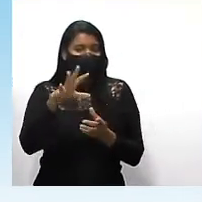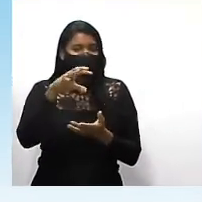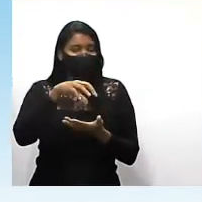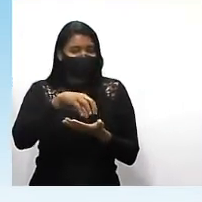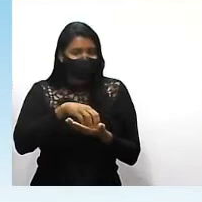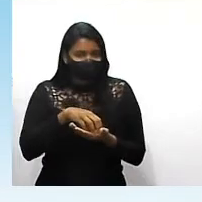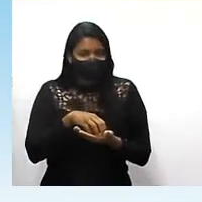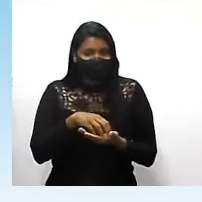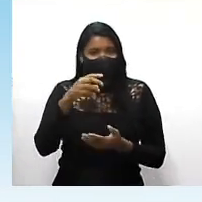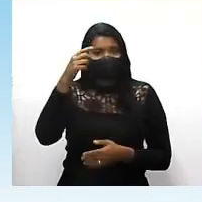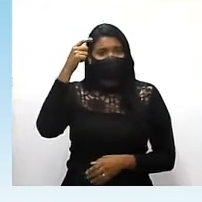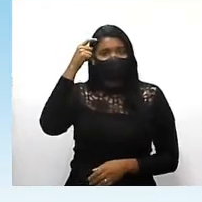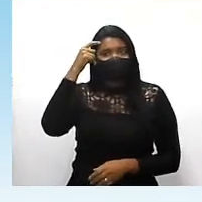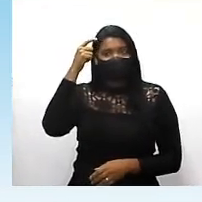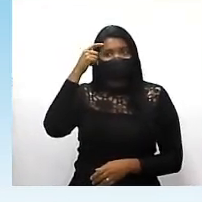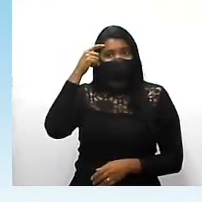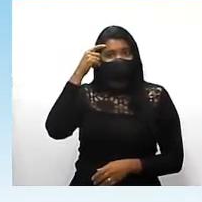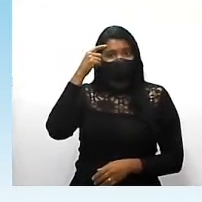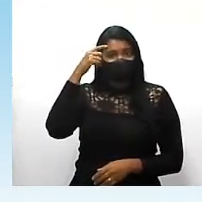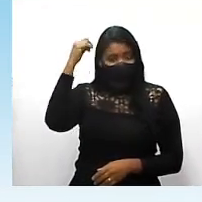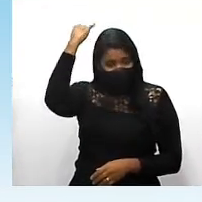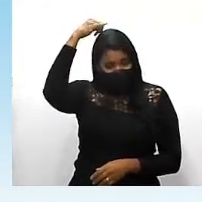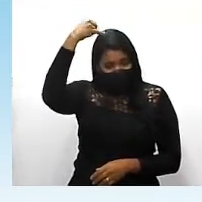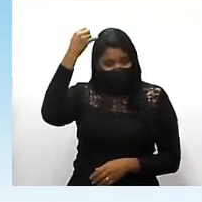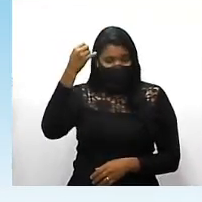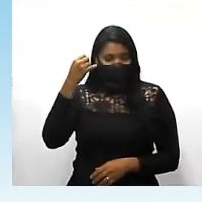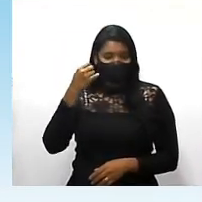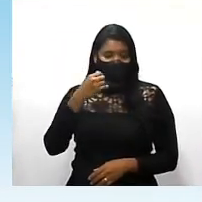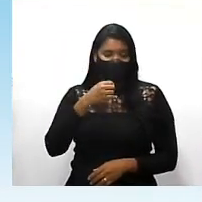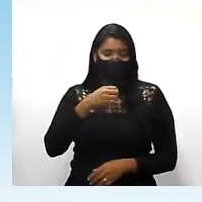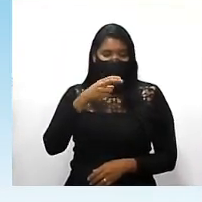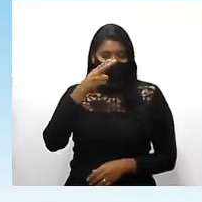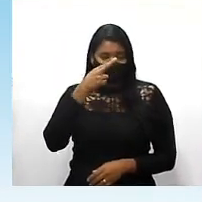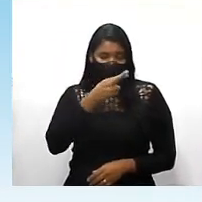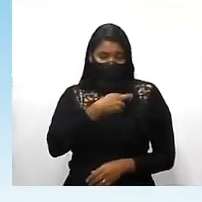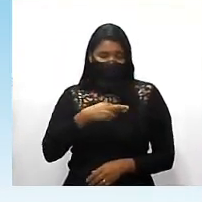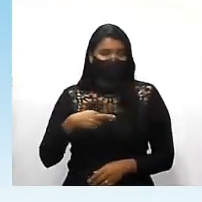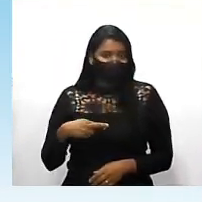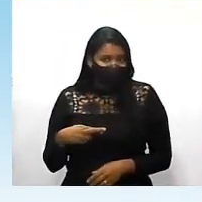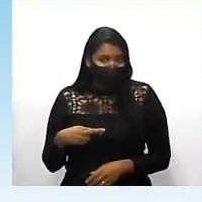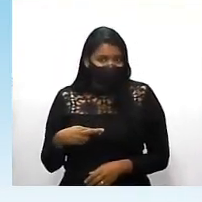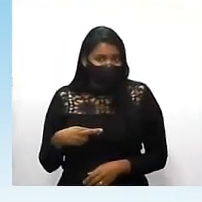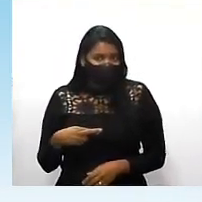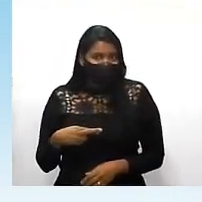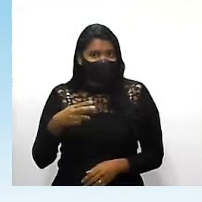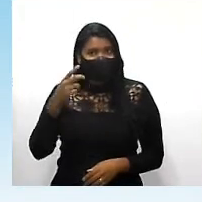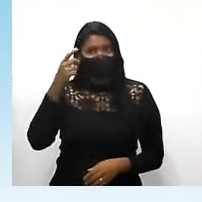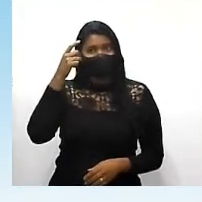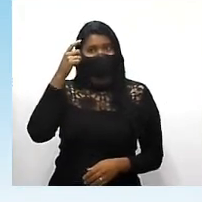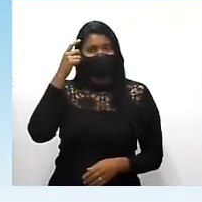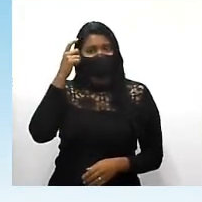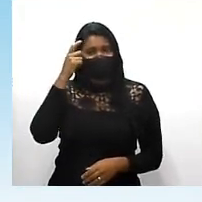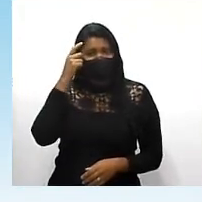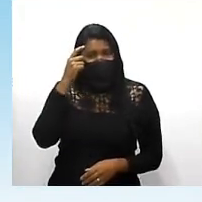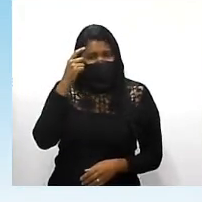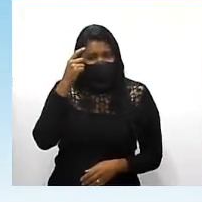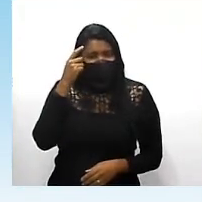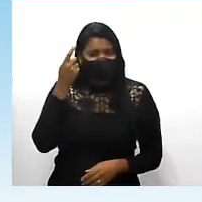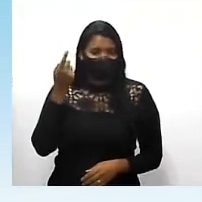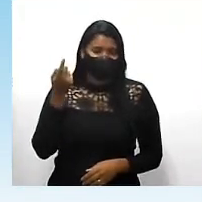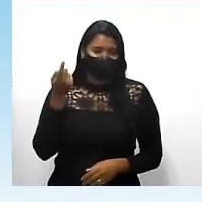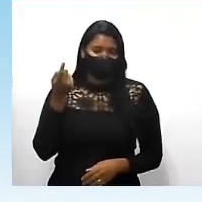inserida em um pensamento judaico-cristão. Lembram disso? E que esse pensamento, mesmo que ele seja um